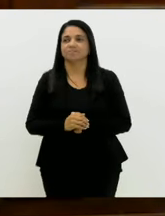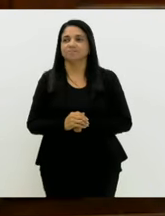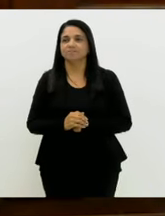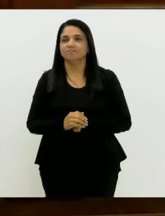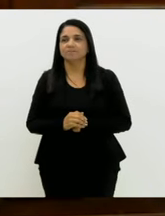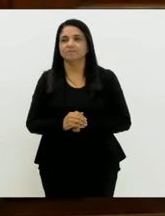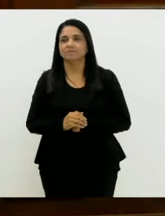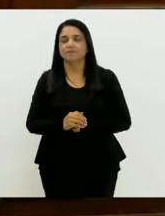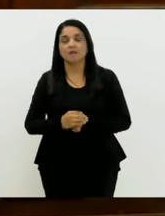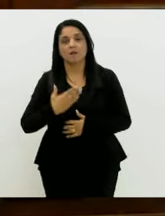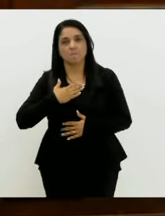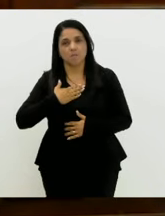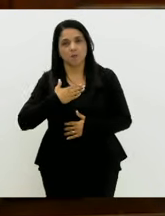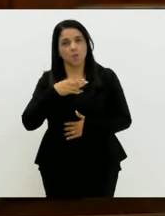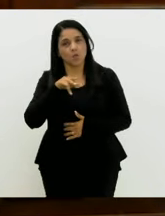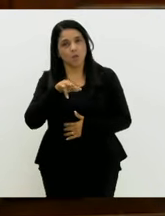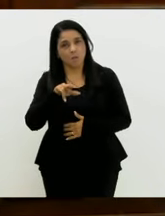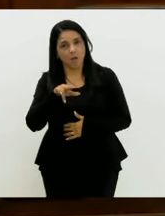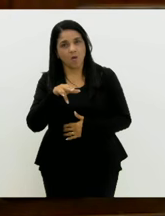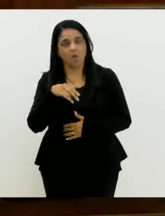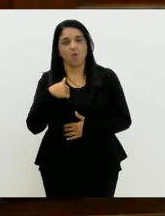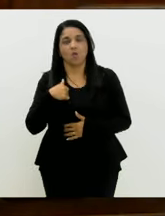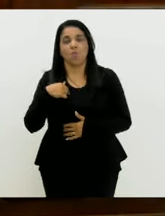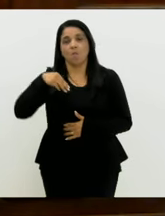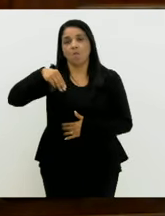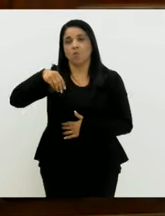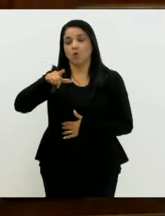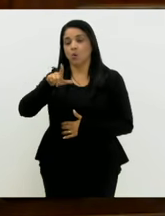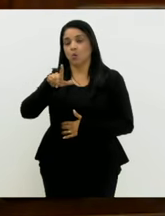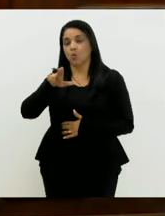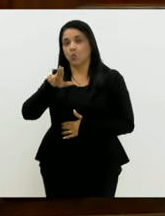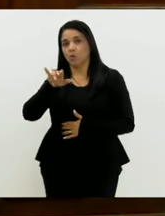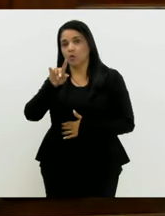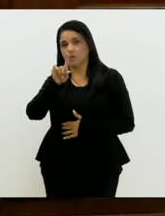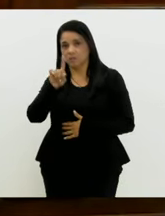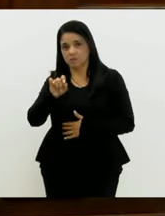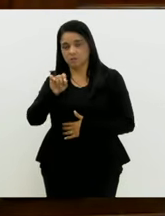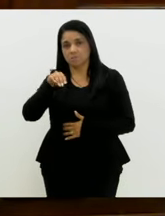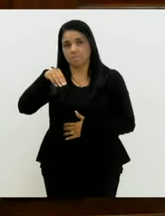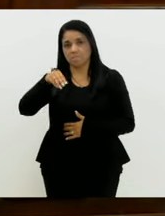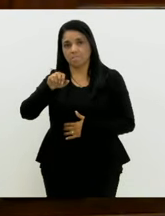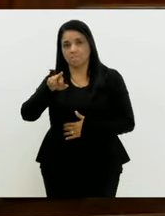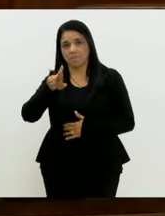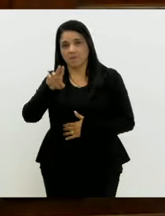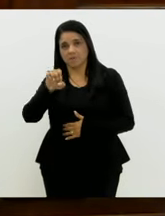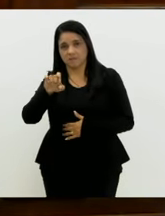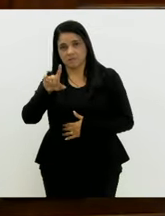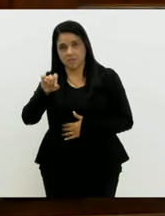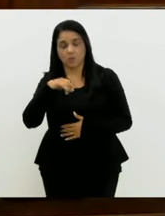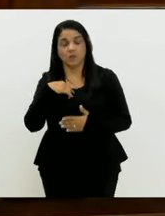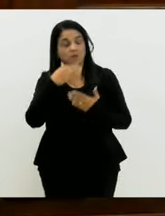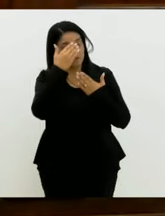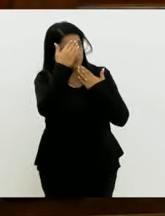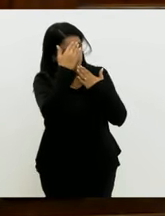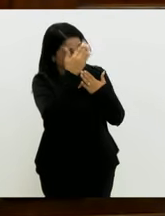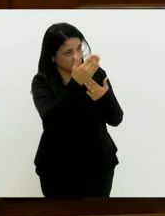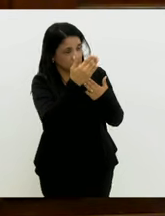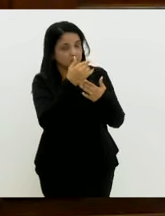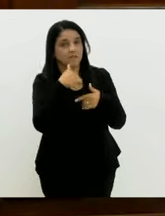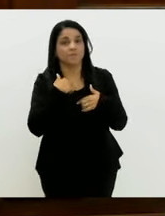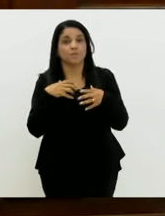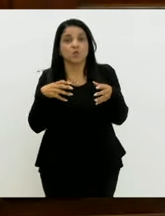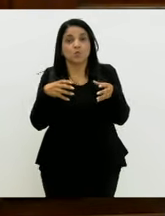ao meu irmão, que está aqui hoje, Luiz Marcelo. Quero fazer um agradecimento à nossa